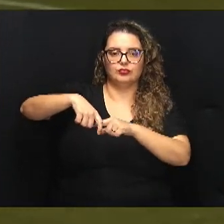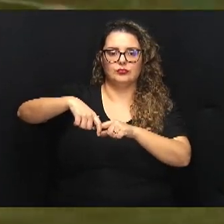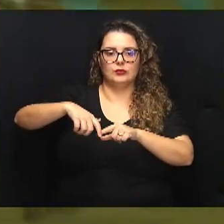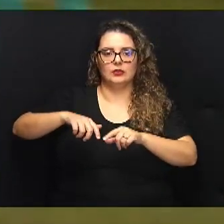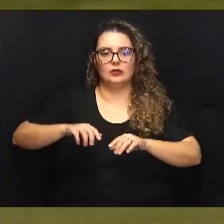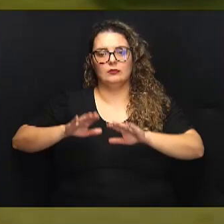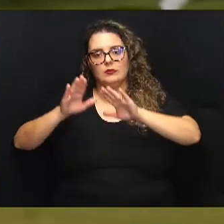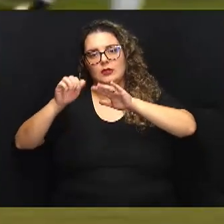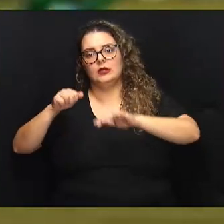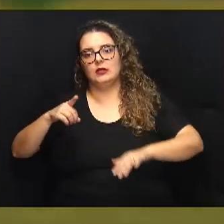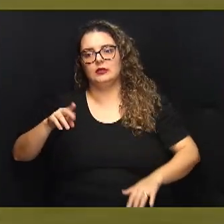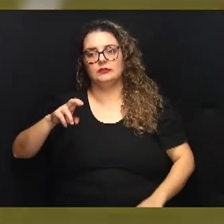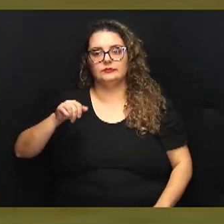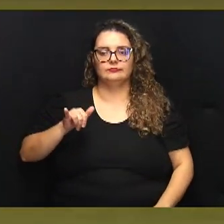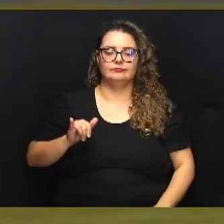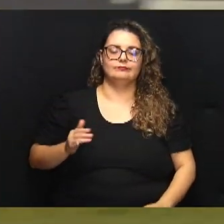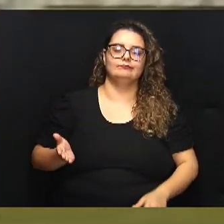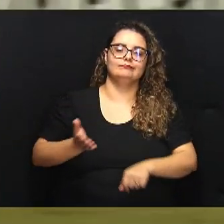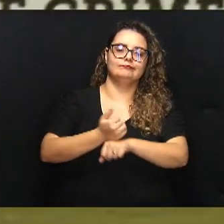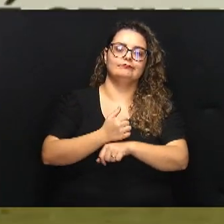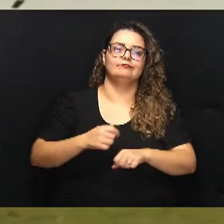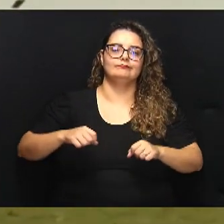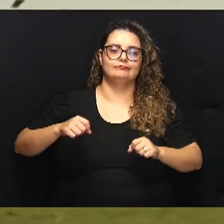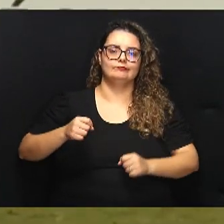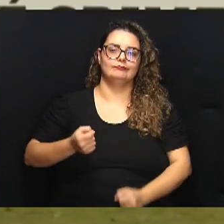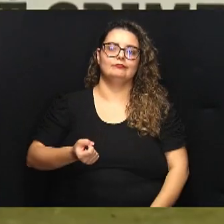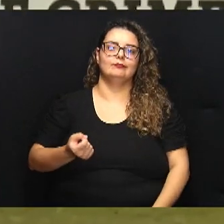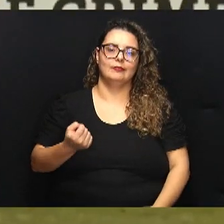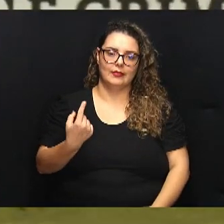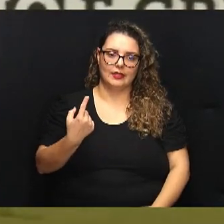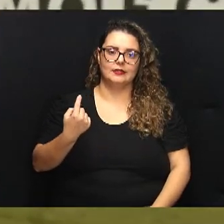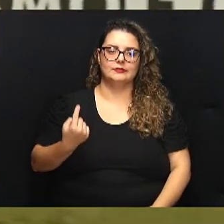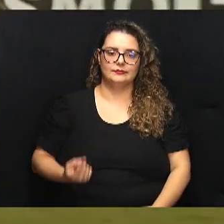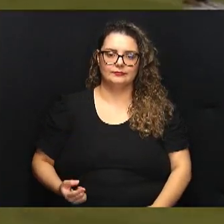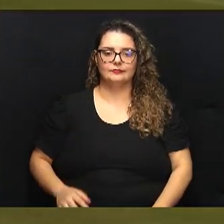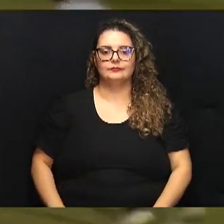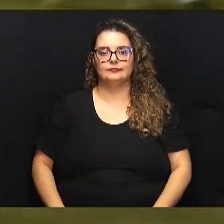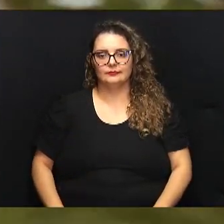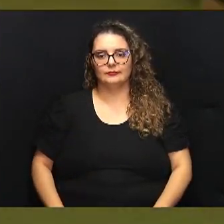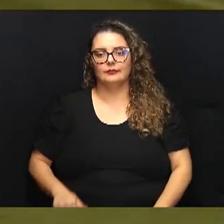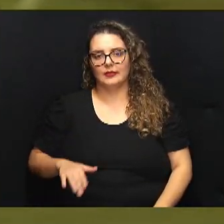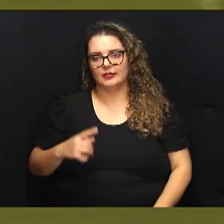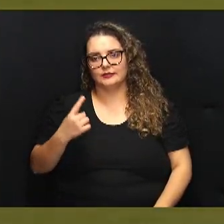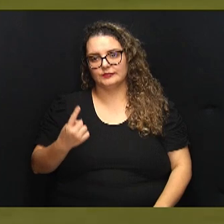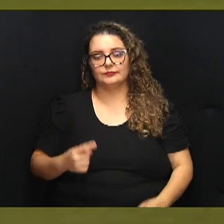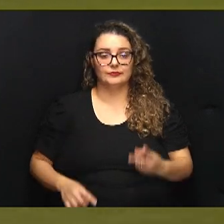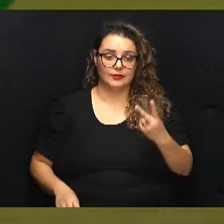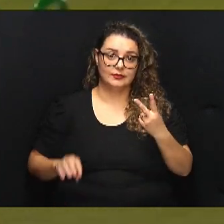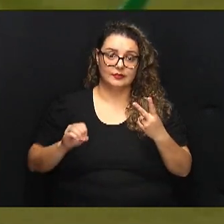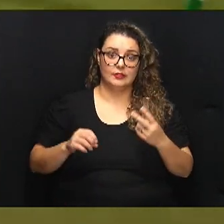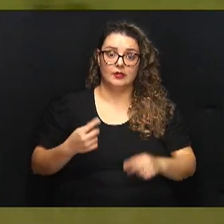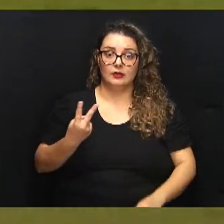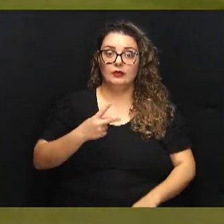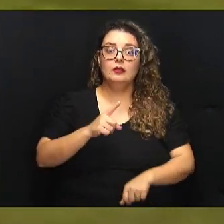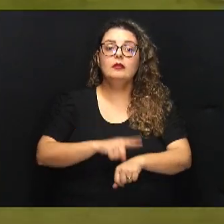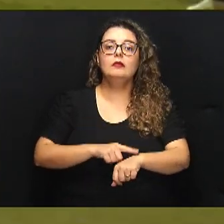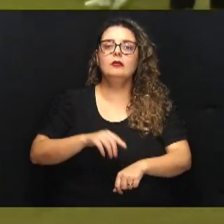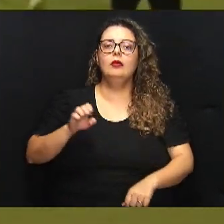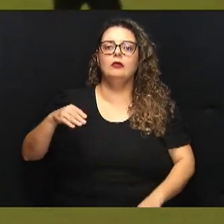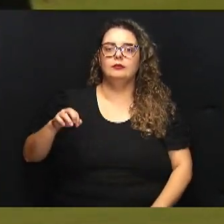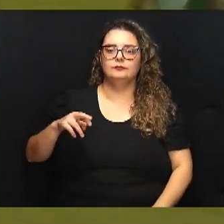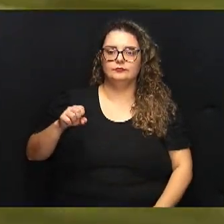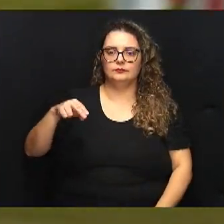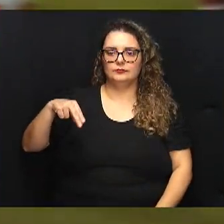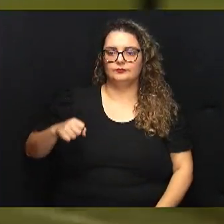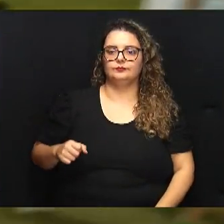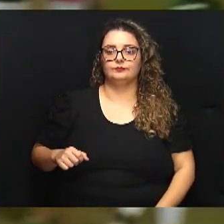Andrei adiantado e marcou um belo gol, 2-0. No segundo tempo, o Emerson pegou o